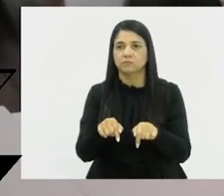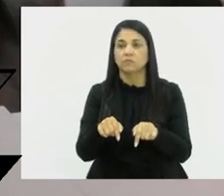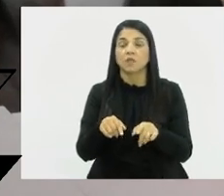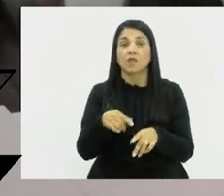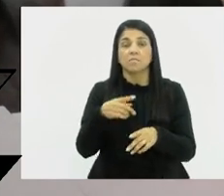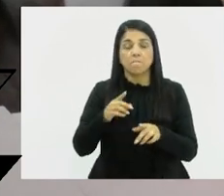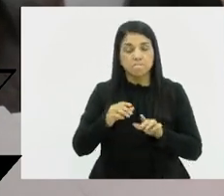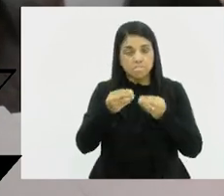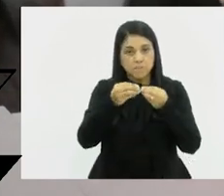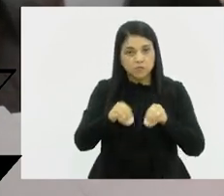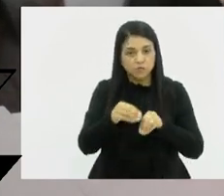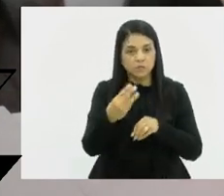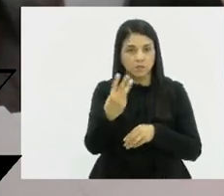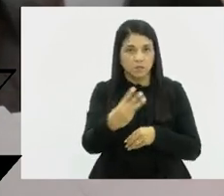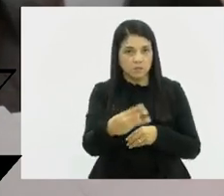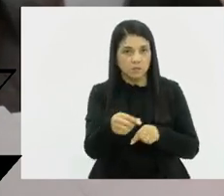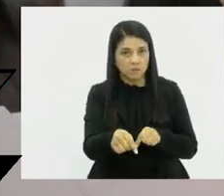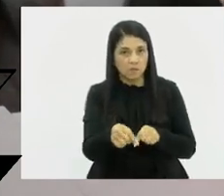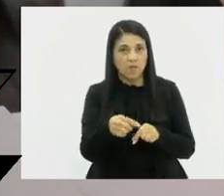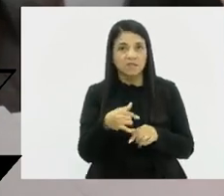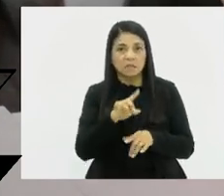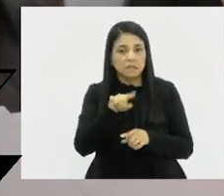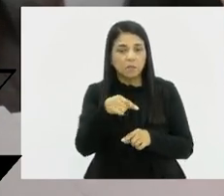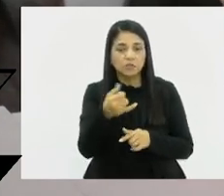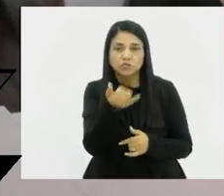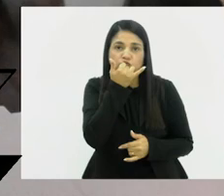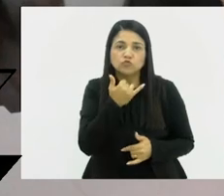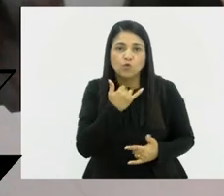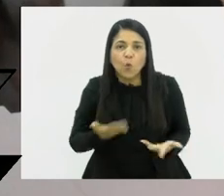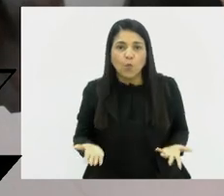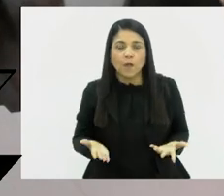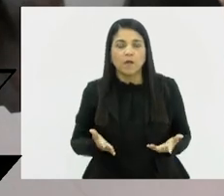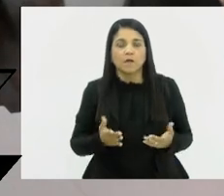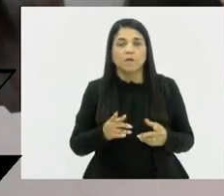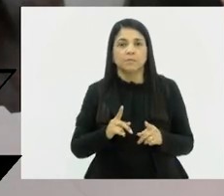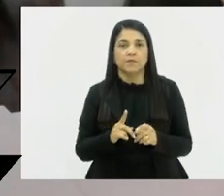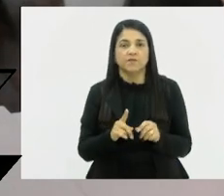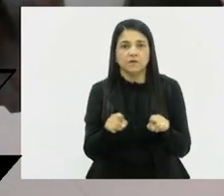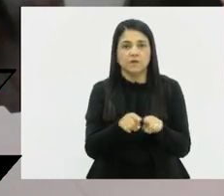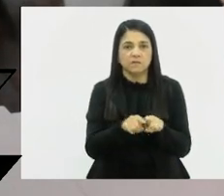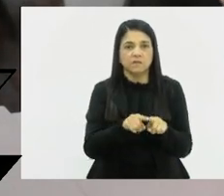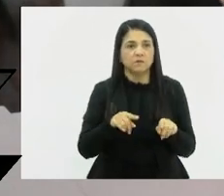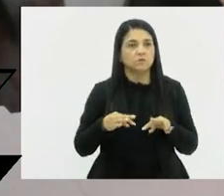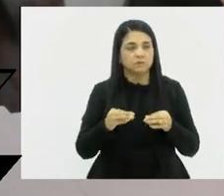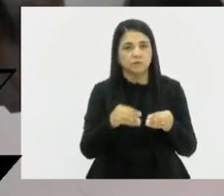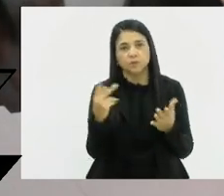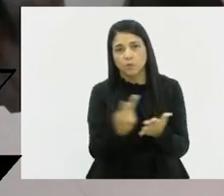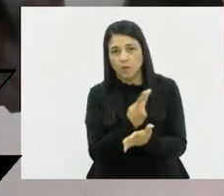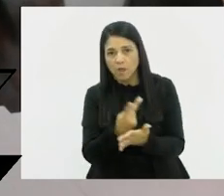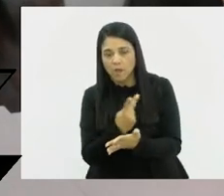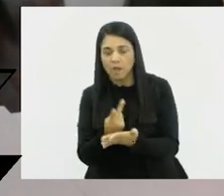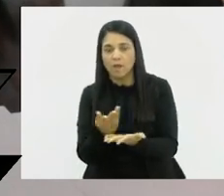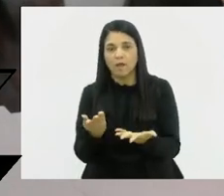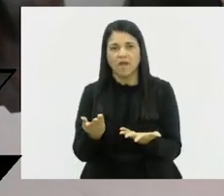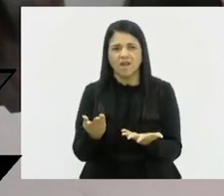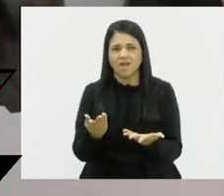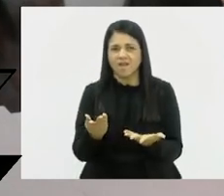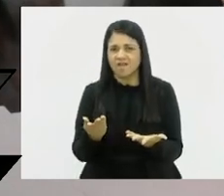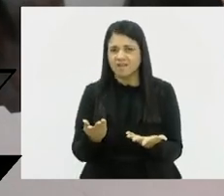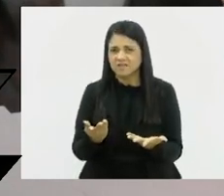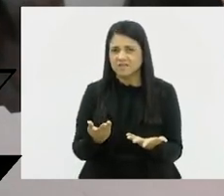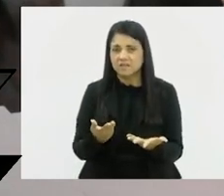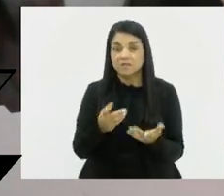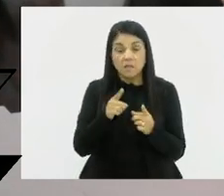terceiro, depois pede desculpas. E todo mundo diz assim, todo mundo erra, todo mundo... Não pode ser assim, não. A gente tem que centrar isso